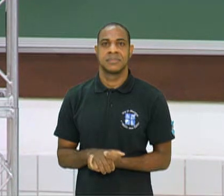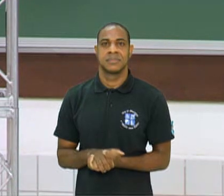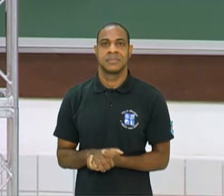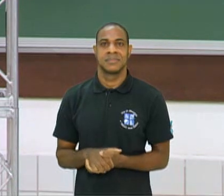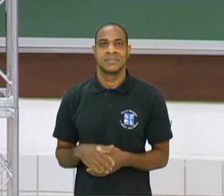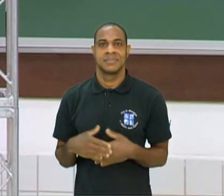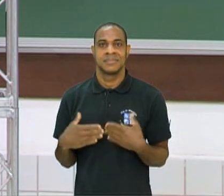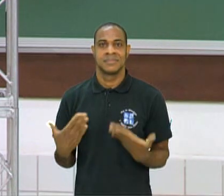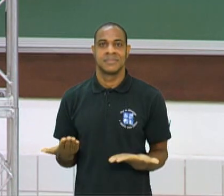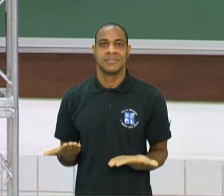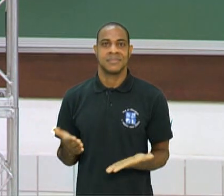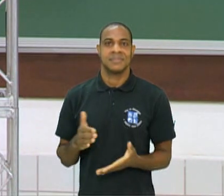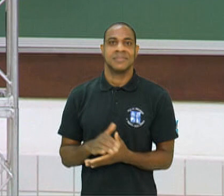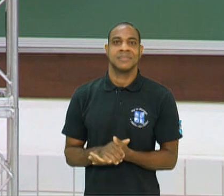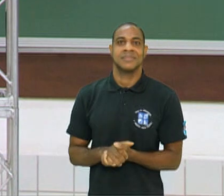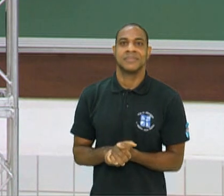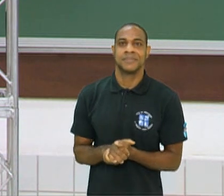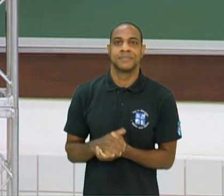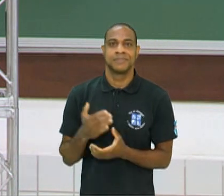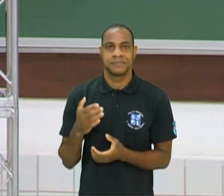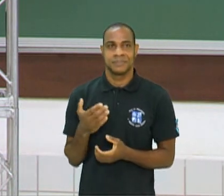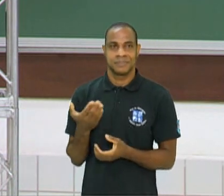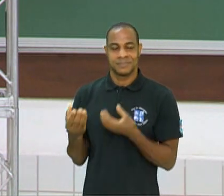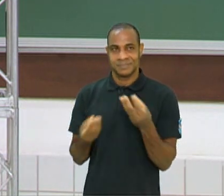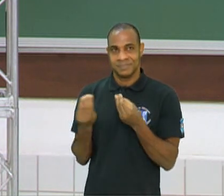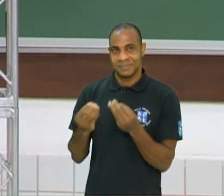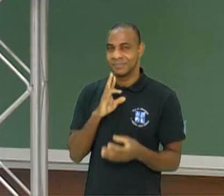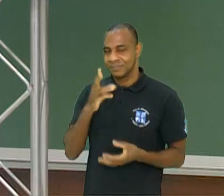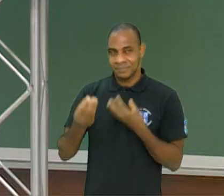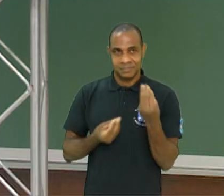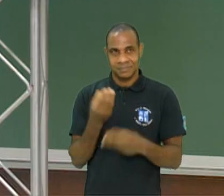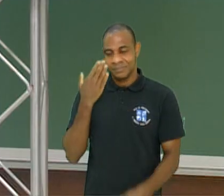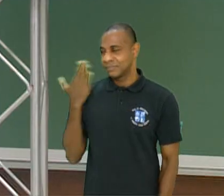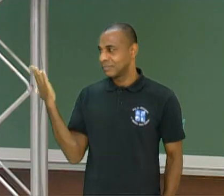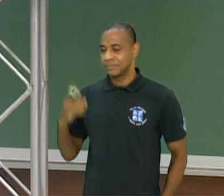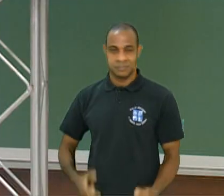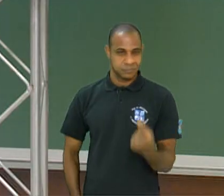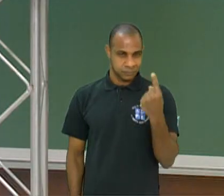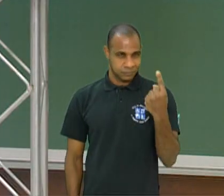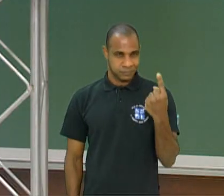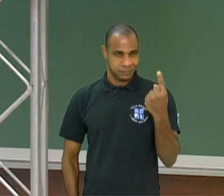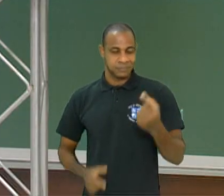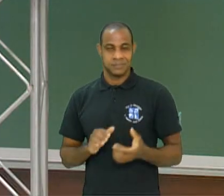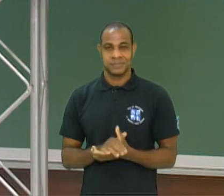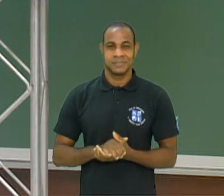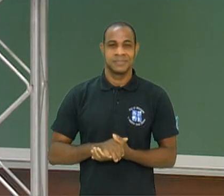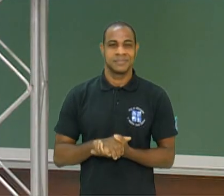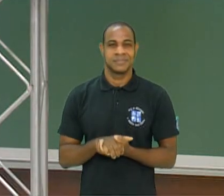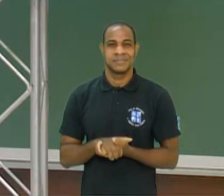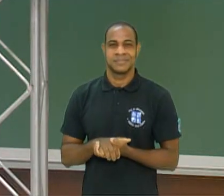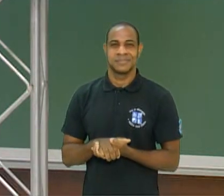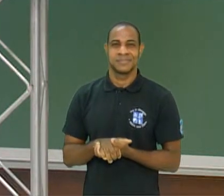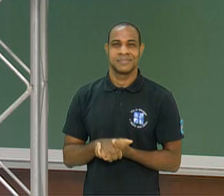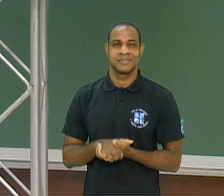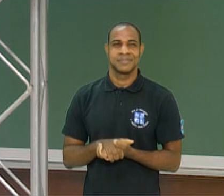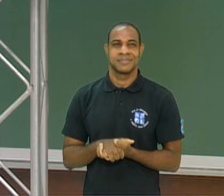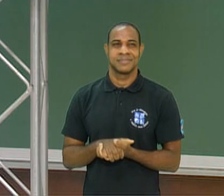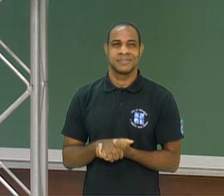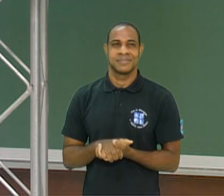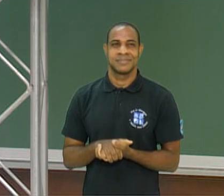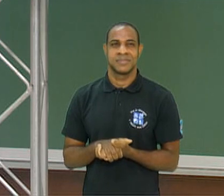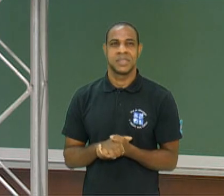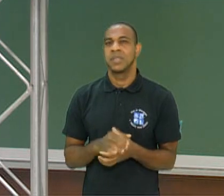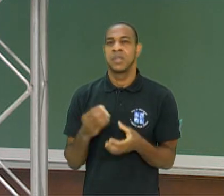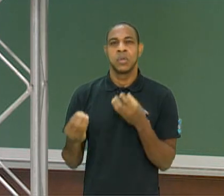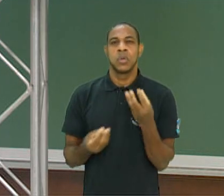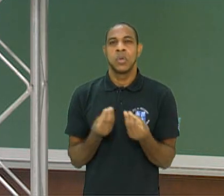Bora corrigir nosso exercício de interpretação aqui, pessoal. Number 1. How's the Cupid known in Greek mythology? Como